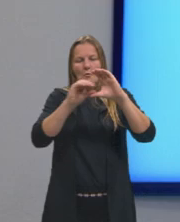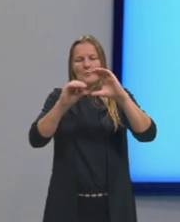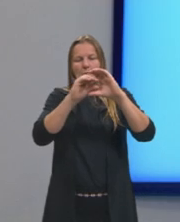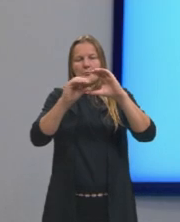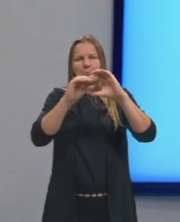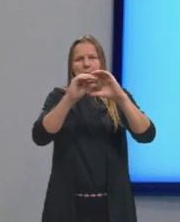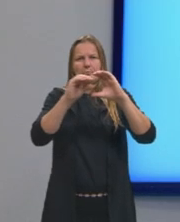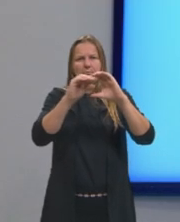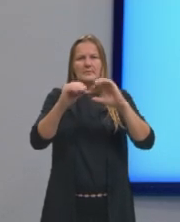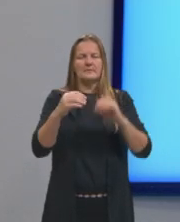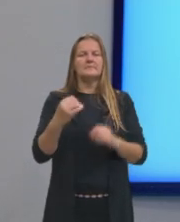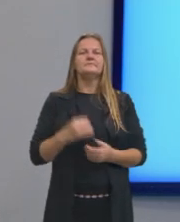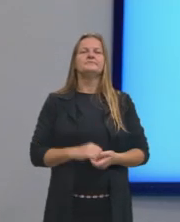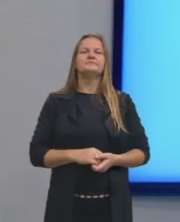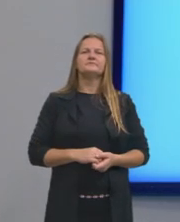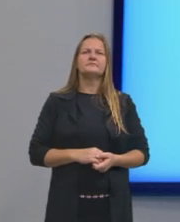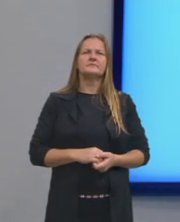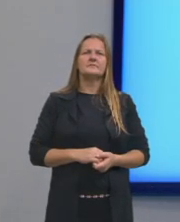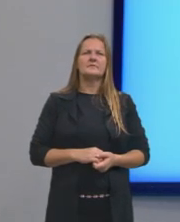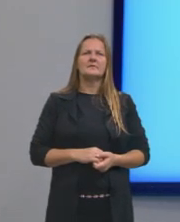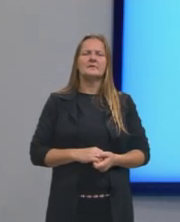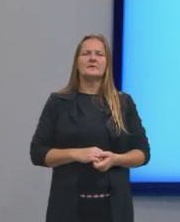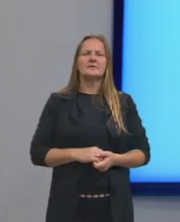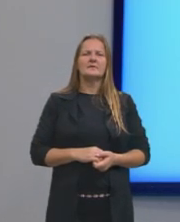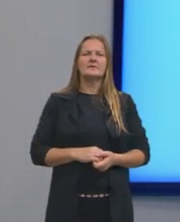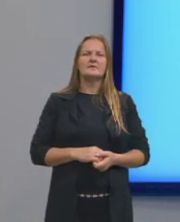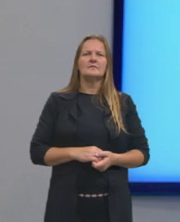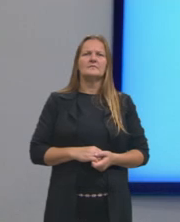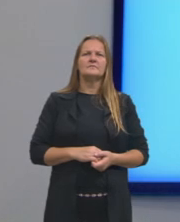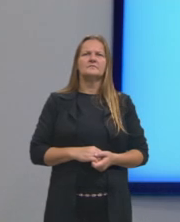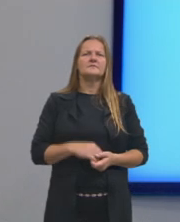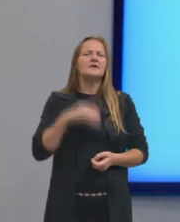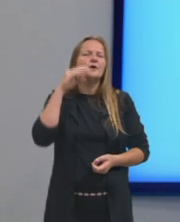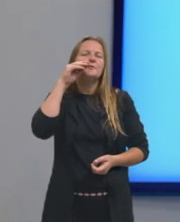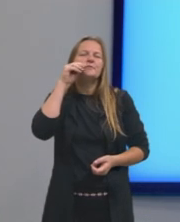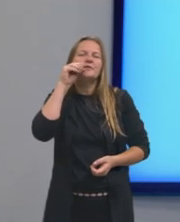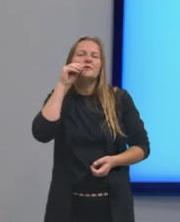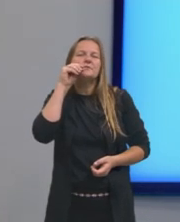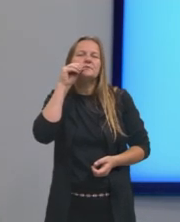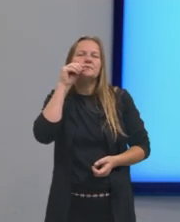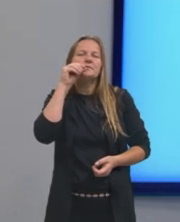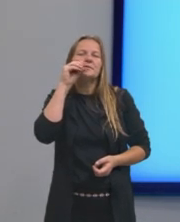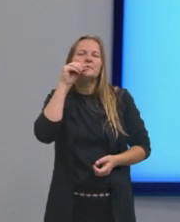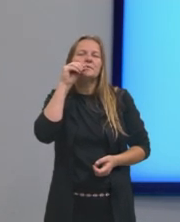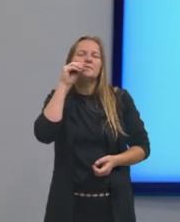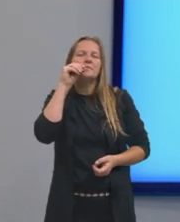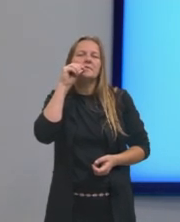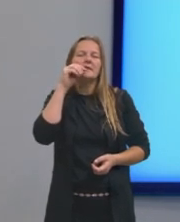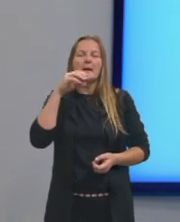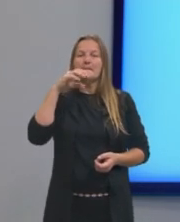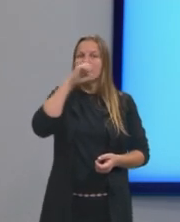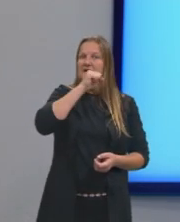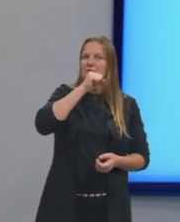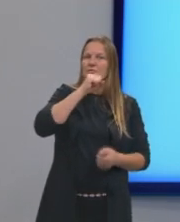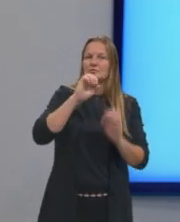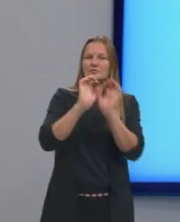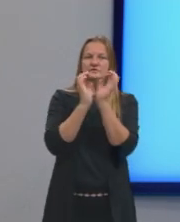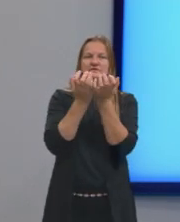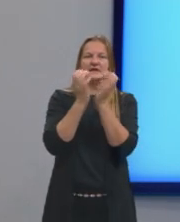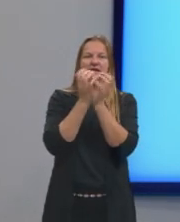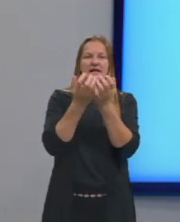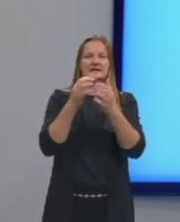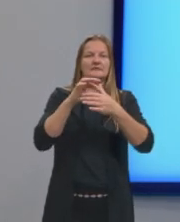também é o hambúrguer do Sanduíche o sabor marcante entre os pães EA salada e por esse motivo